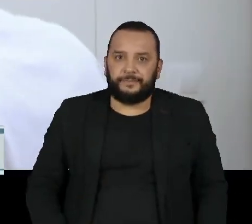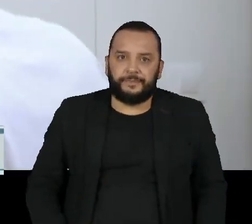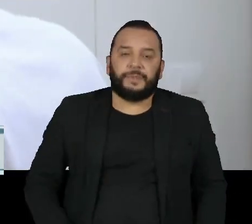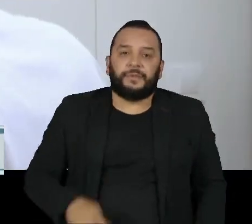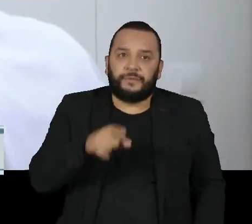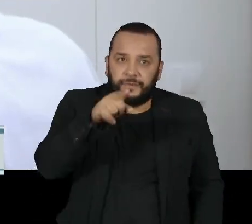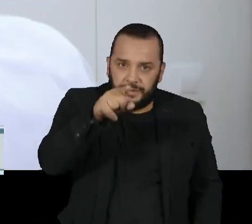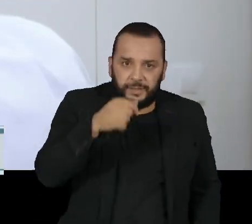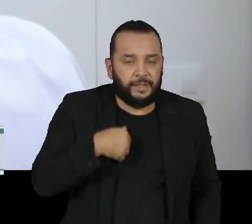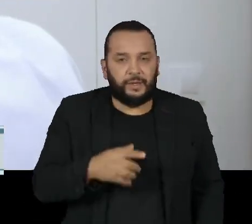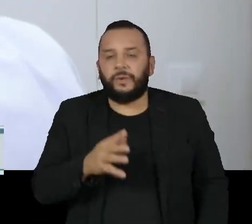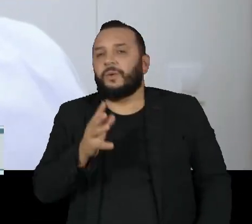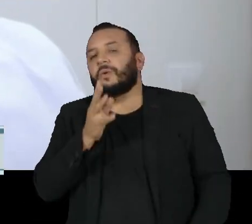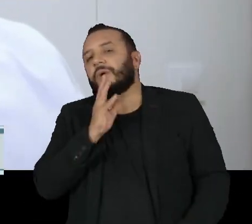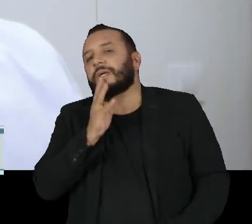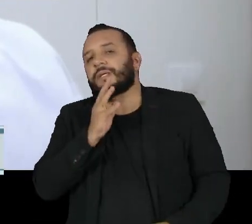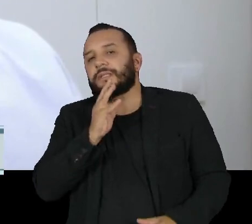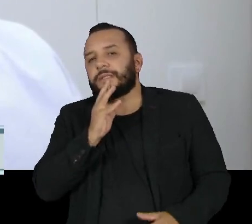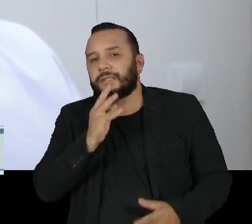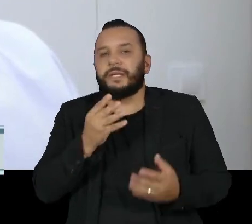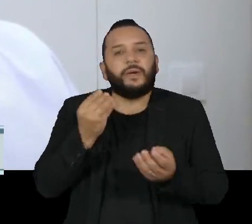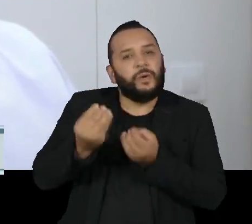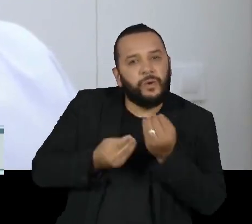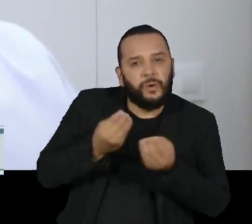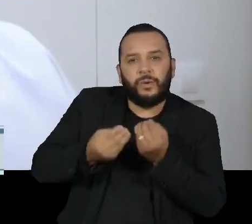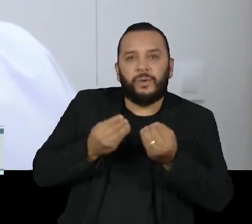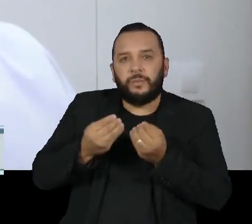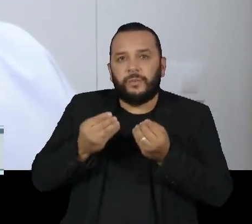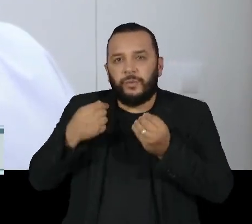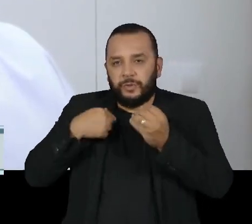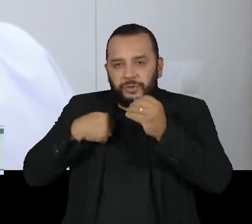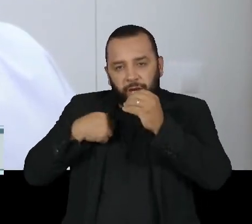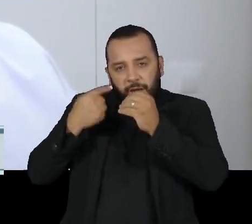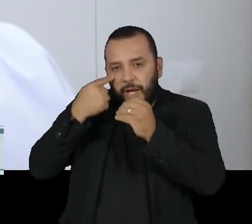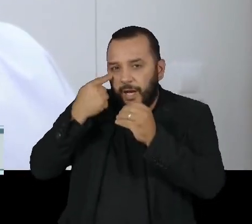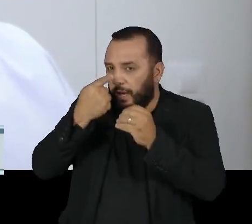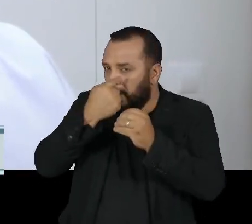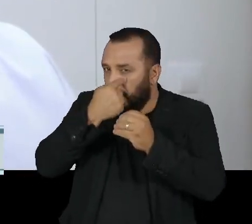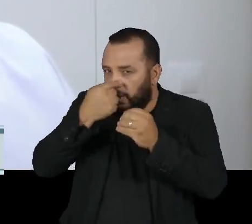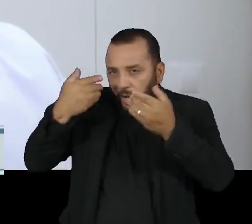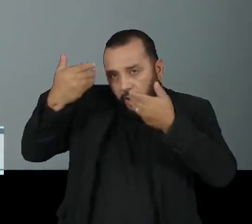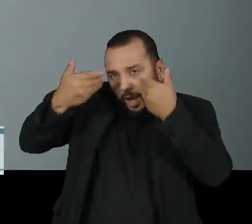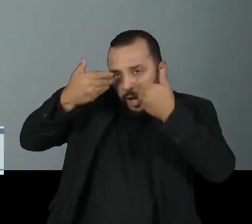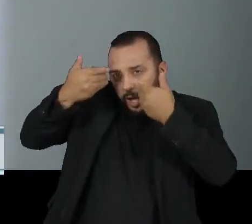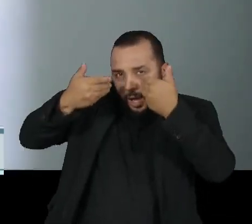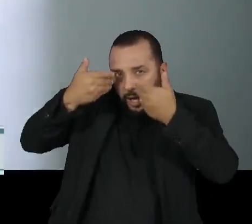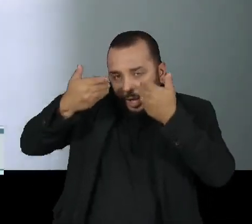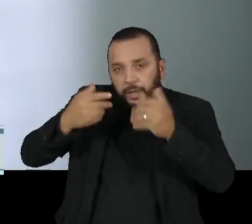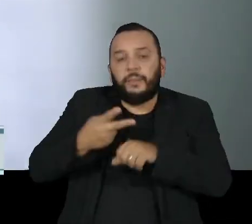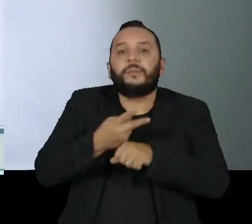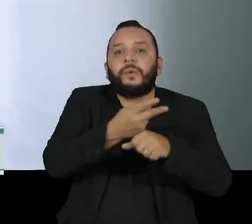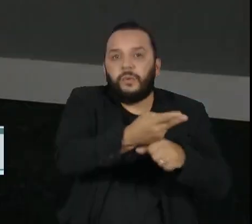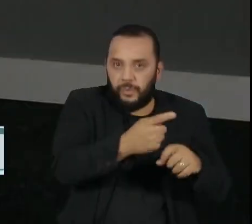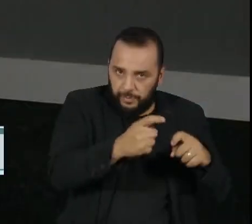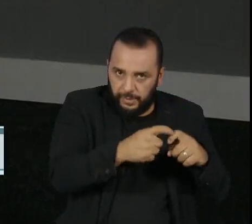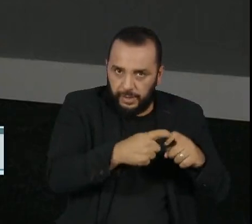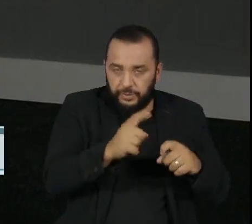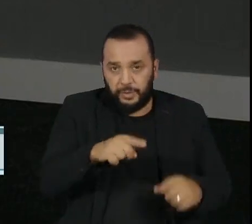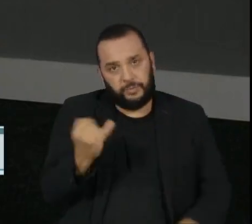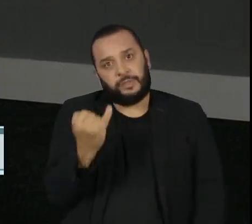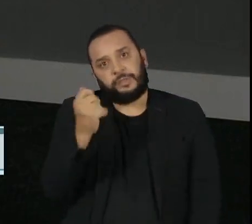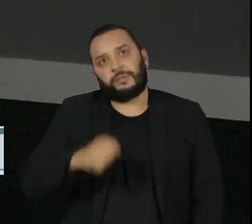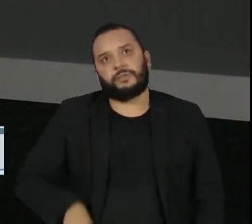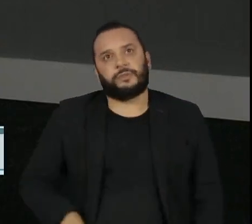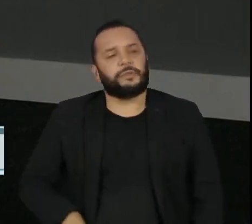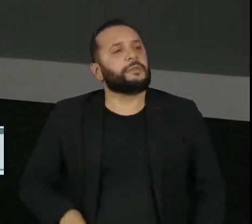Conhecer e acompanhar sua pressão intraocular pode fazer toda a diferença. Procure um médico oftalmologista. Qual é a